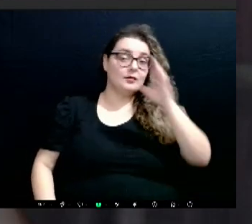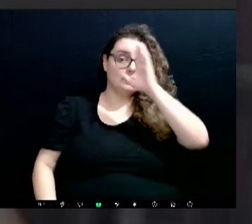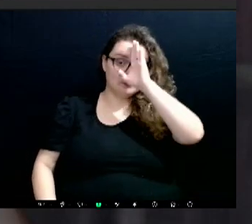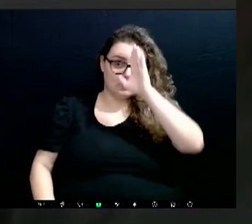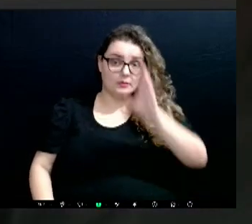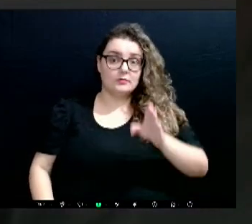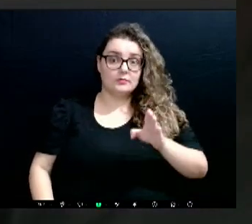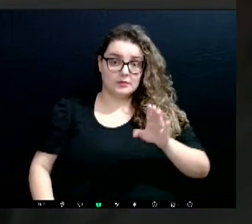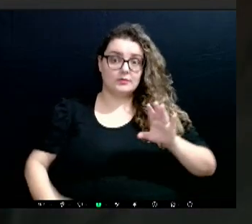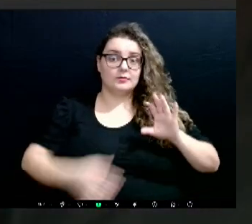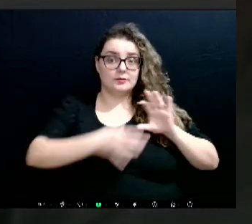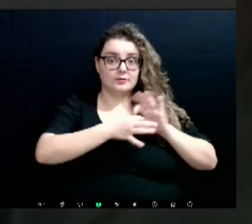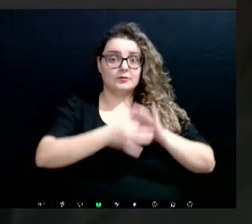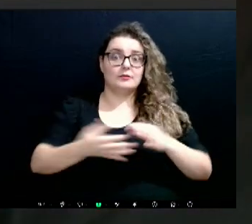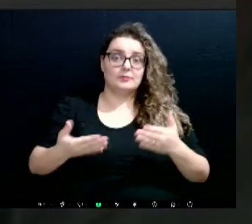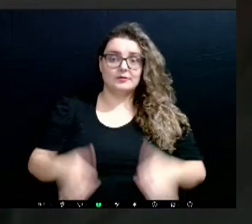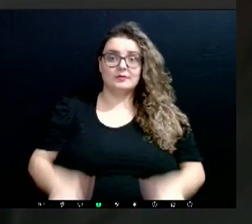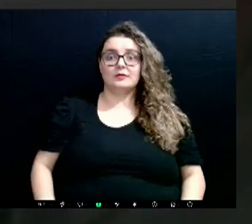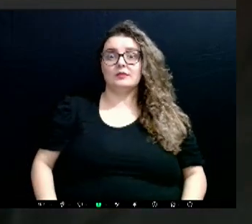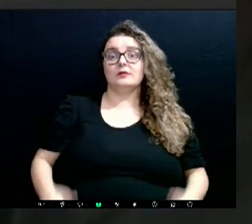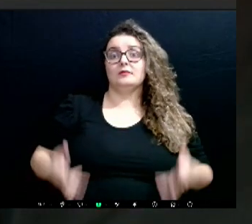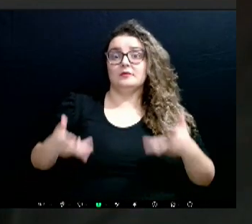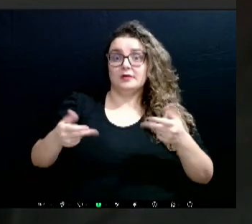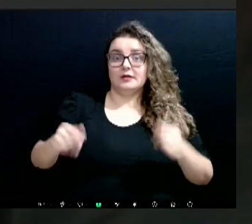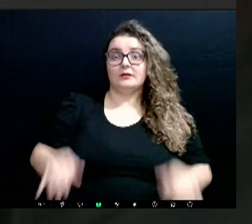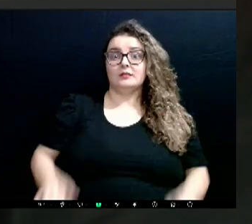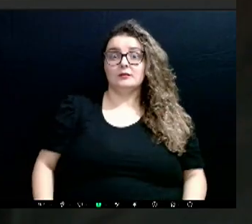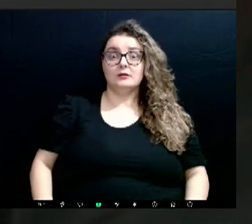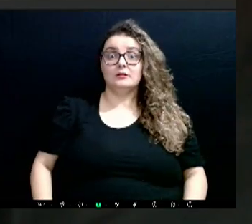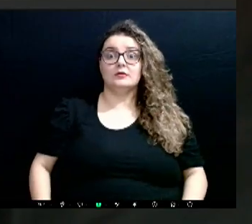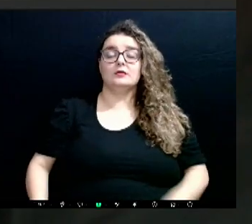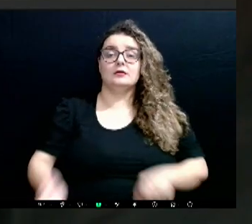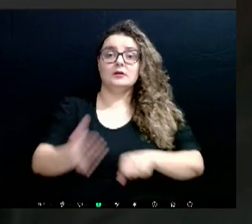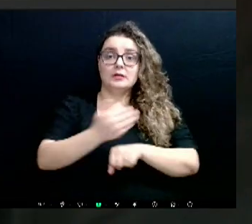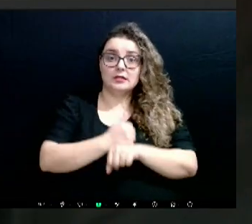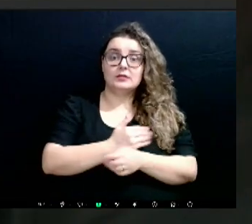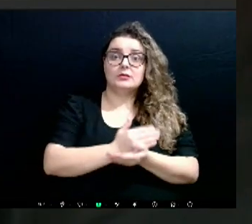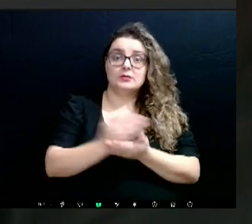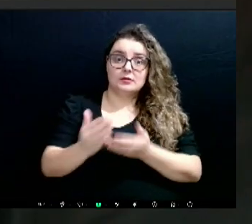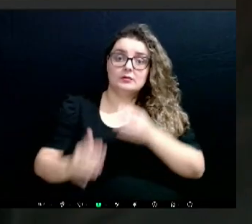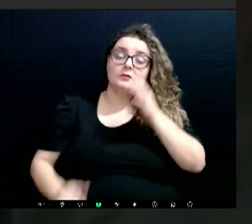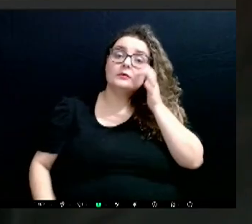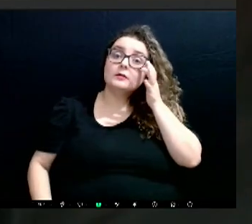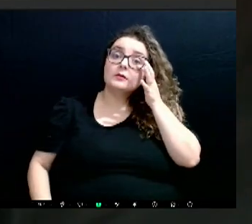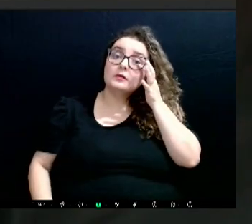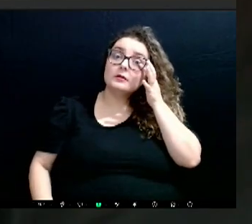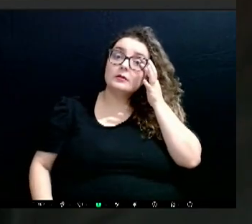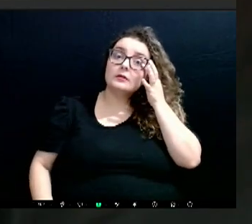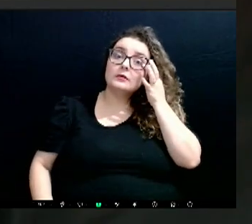atual. Maravilha, então vamos lá. Antes da gente começar, vamos repetir